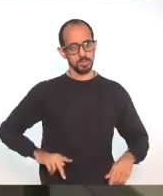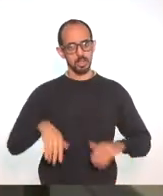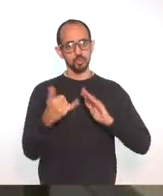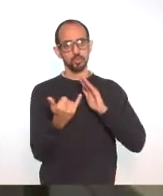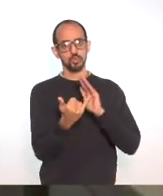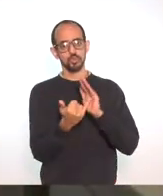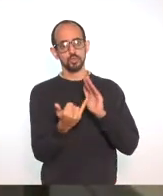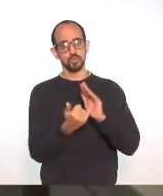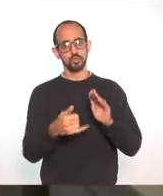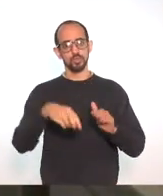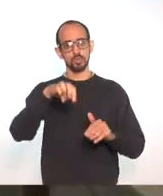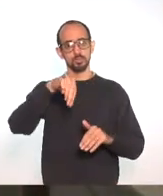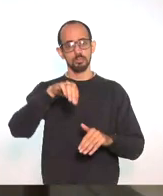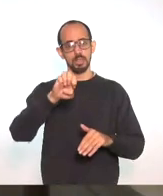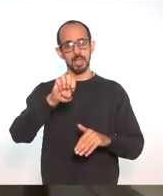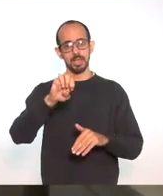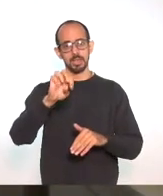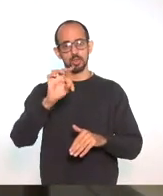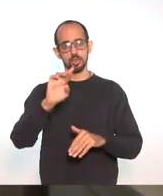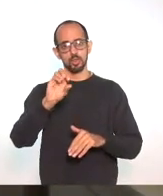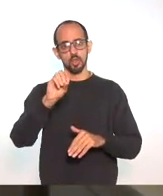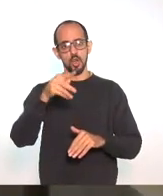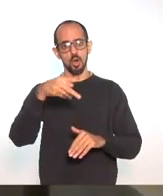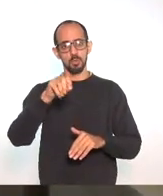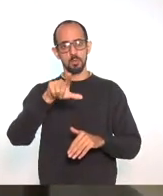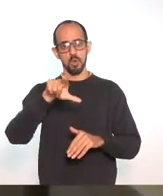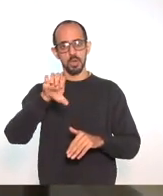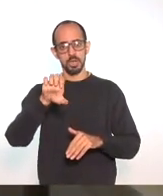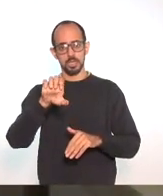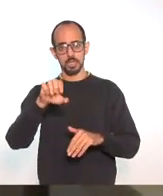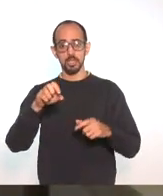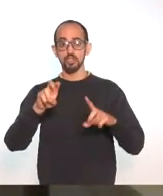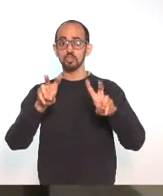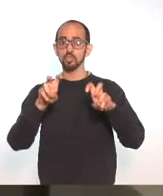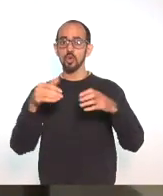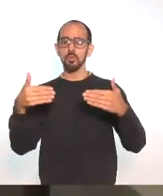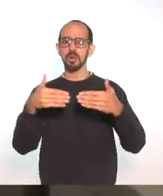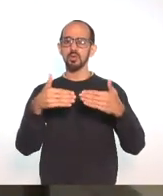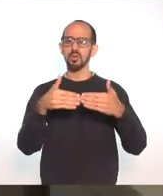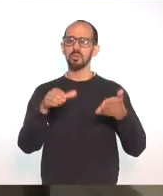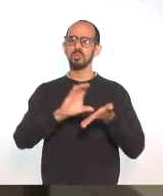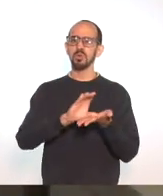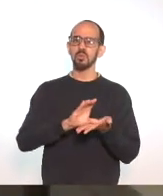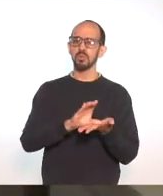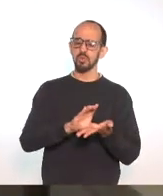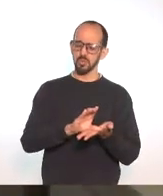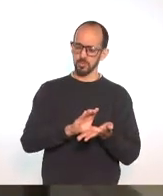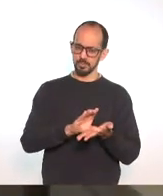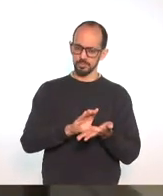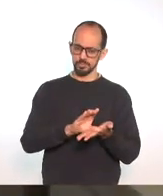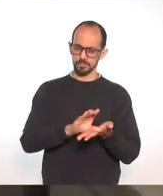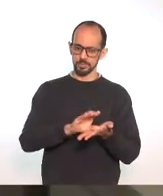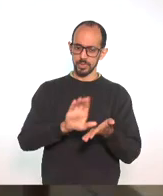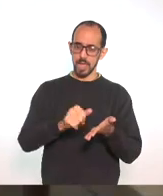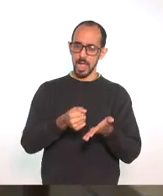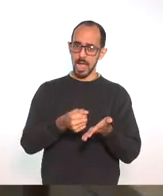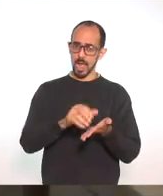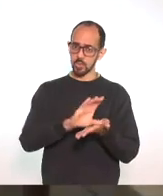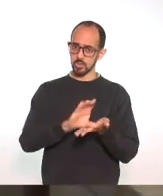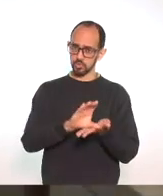do quanto à constitucionalidade da matéria é a carta de